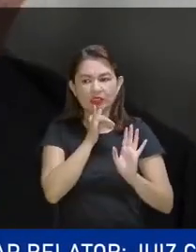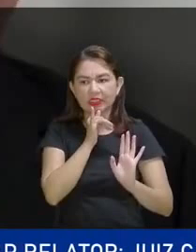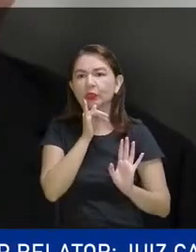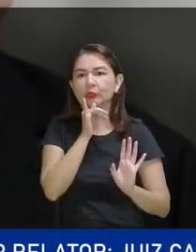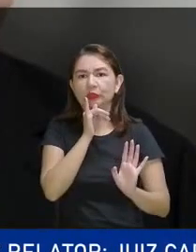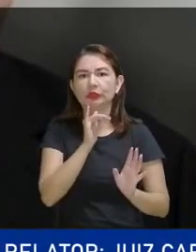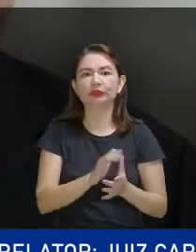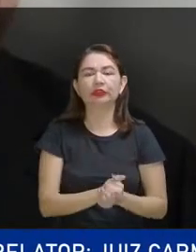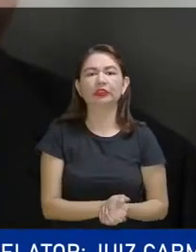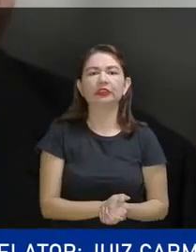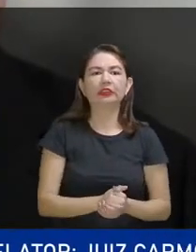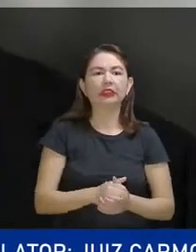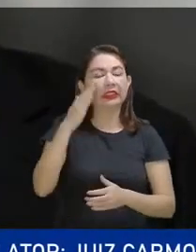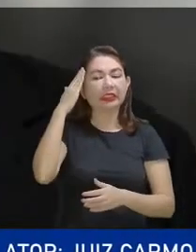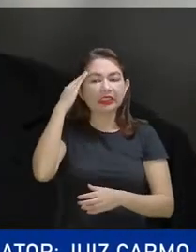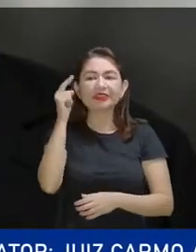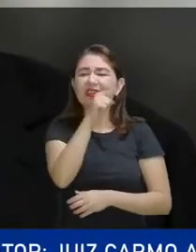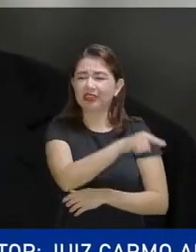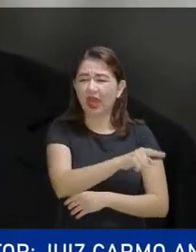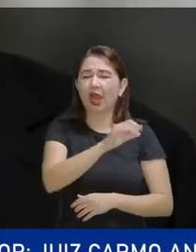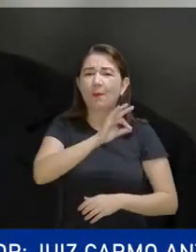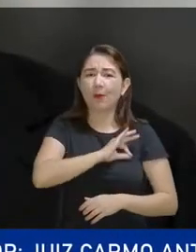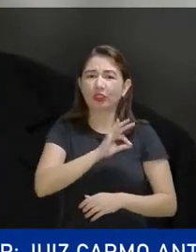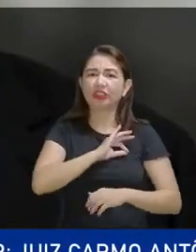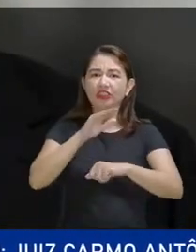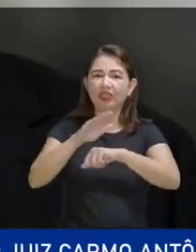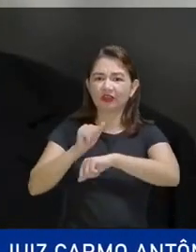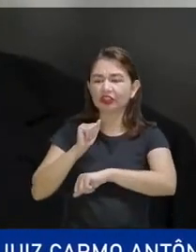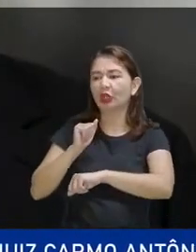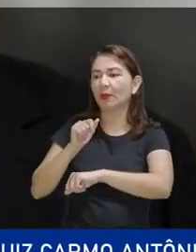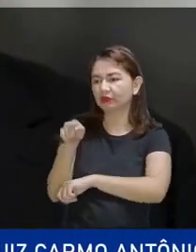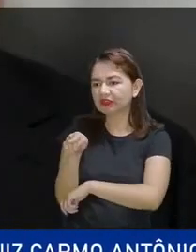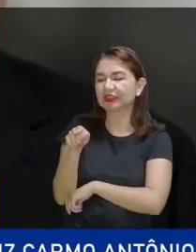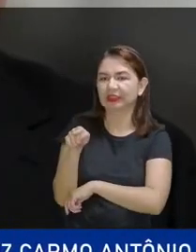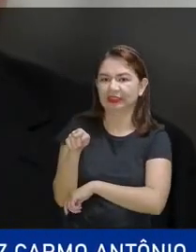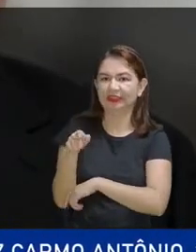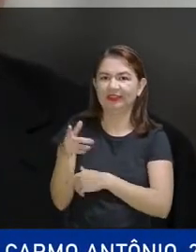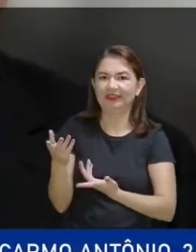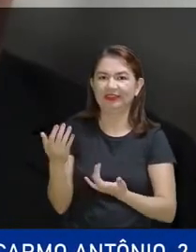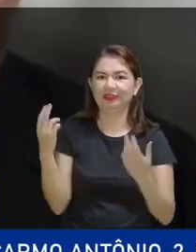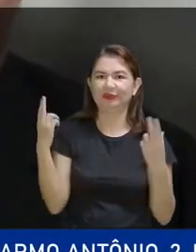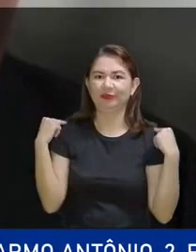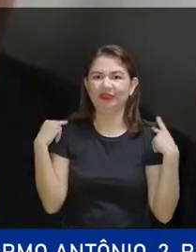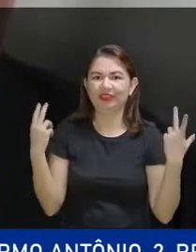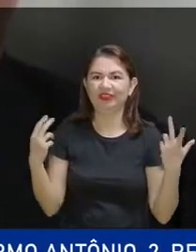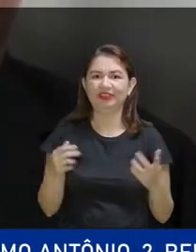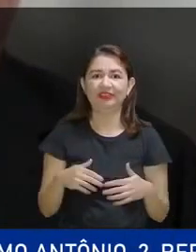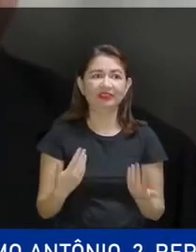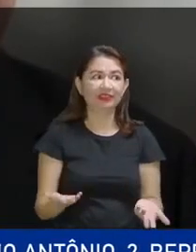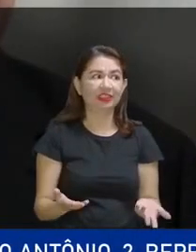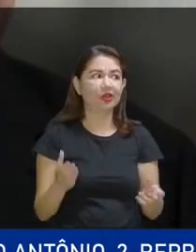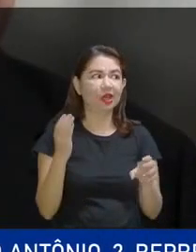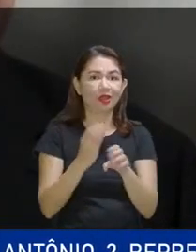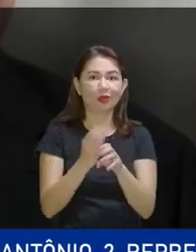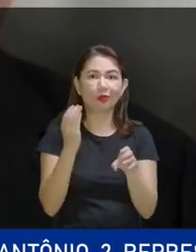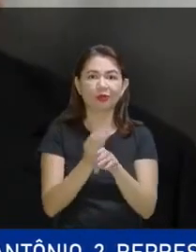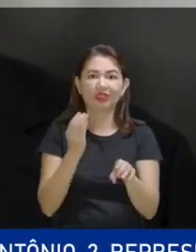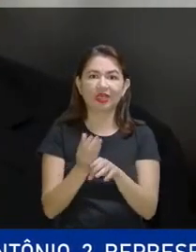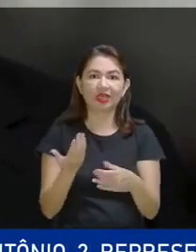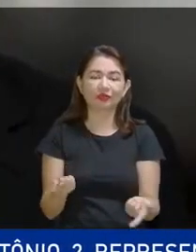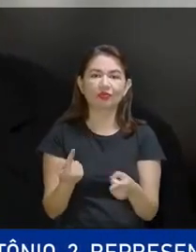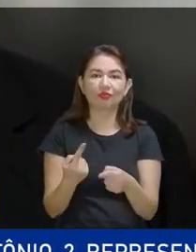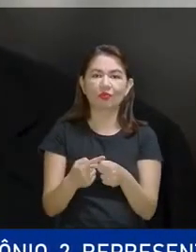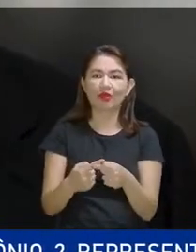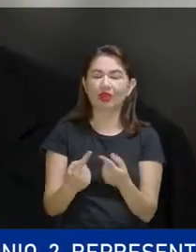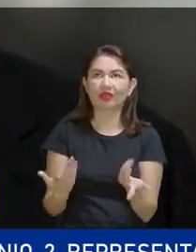lugar. Eu sei que a barreira vai parar esse motorista. Ora, é uma situação realmente complicada,